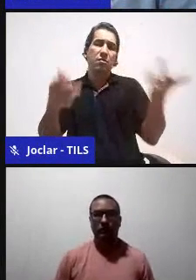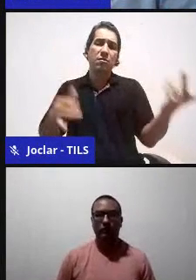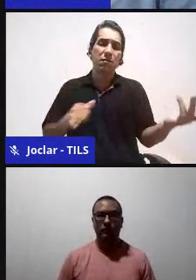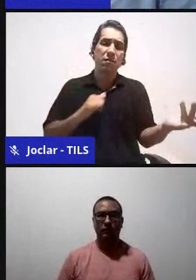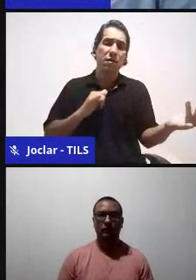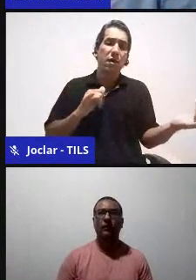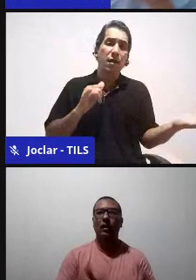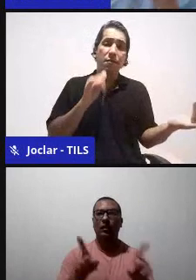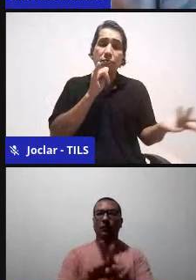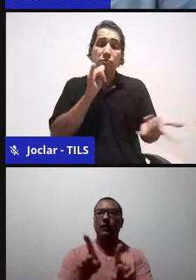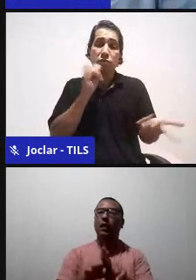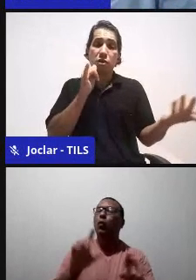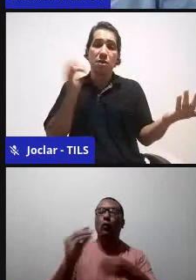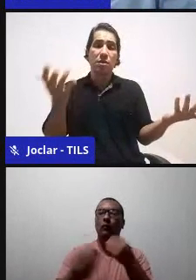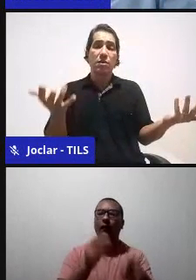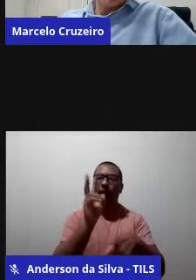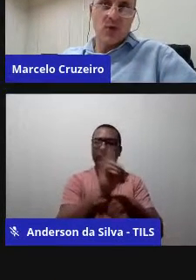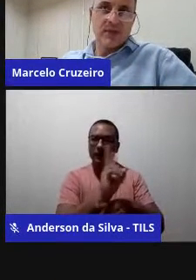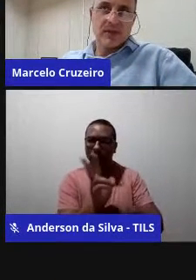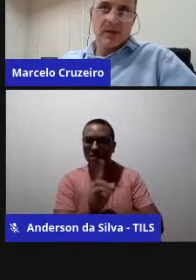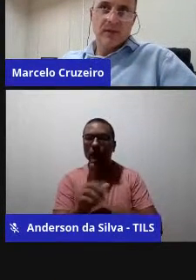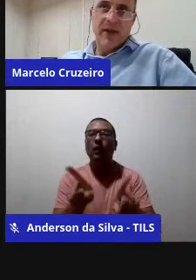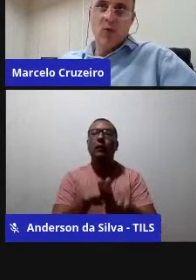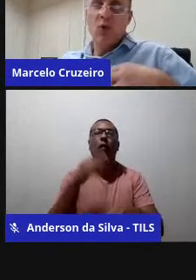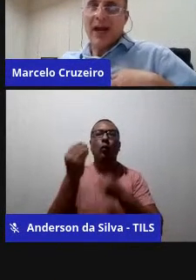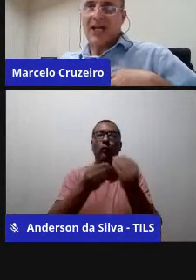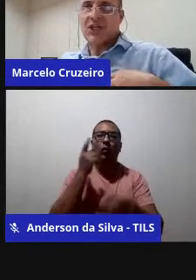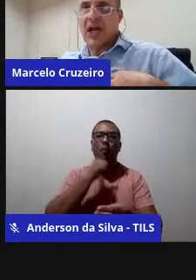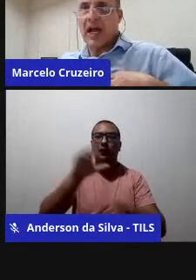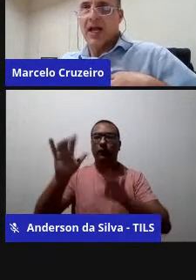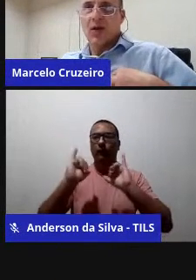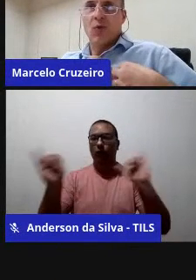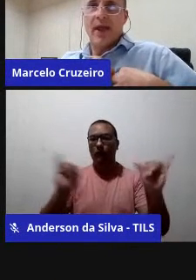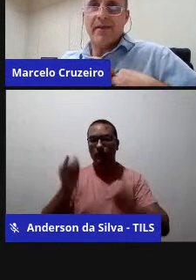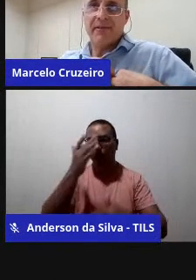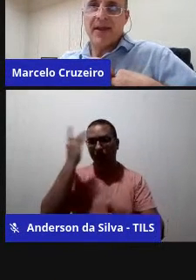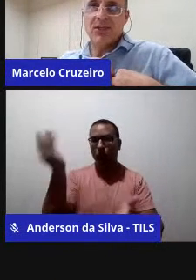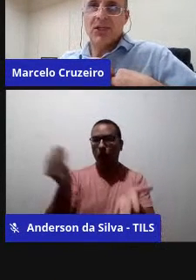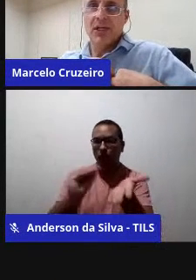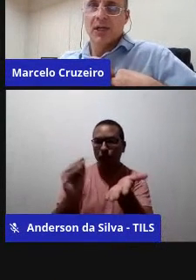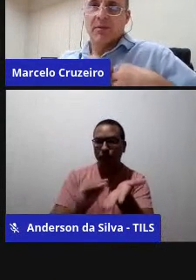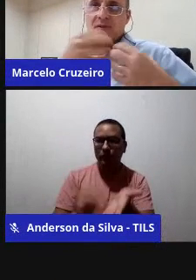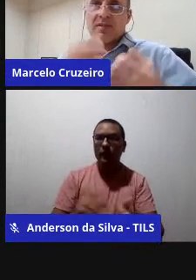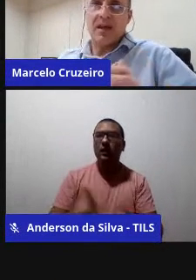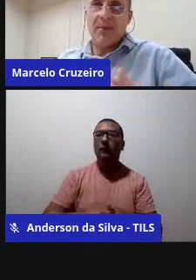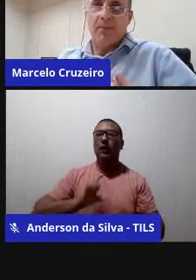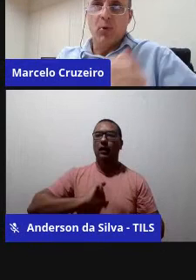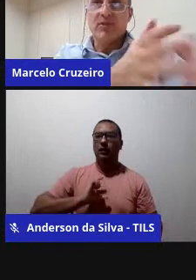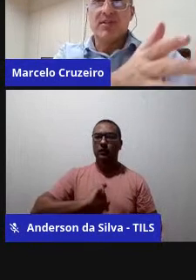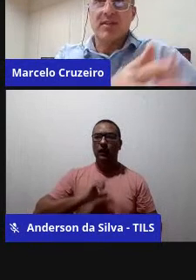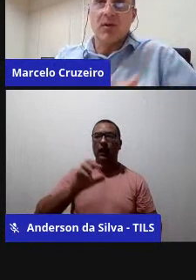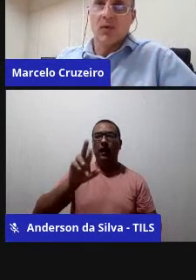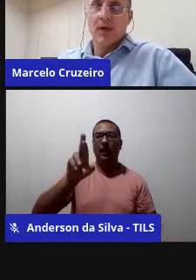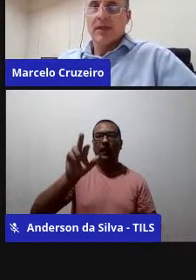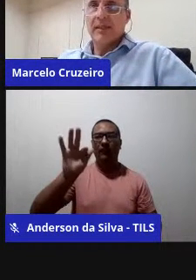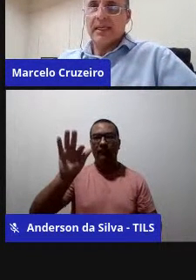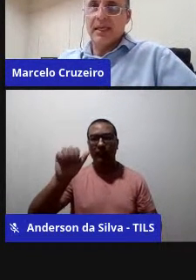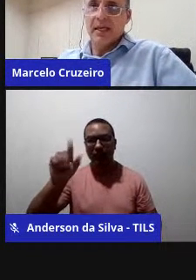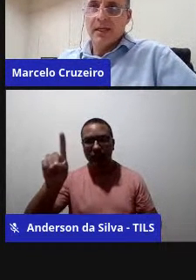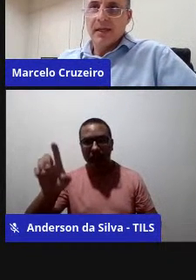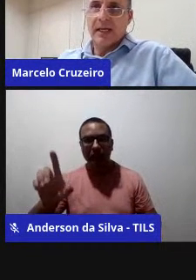de vigilância. Imagina, coleta de dados de pessoas, né, um crachá com RFID para você saber a